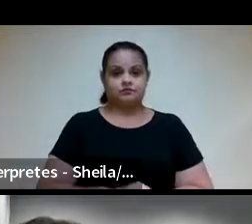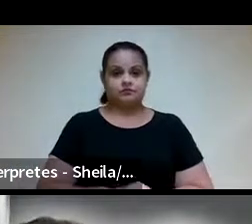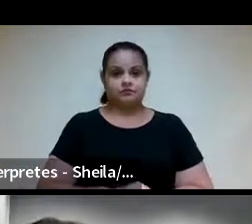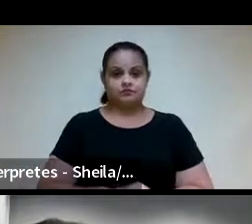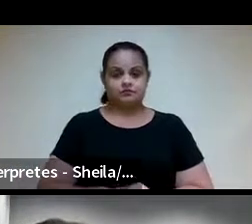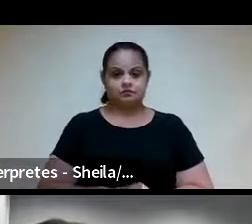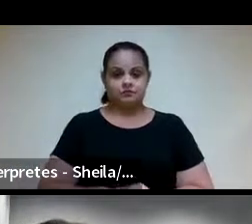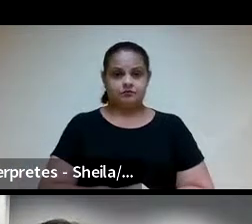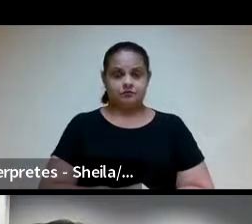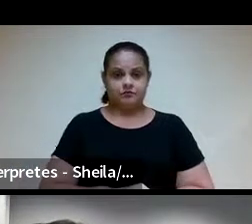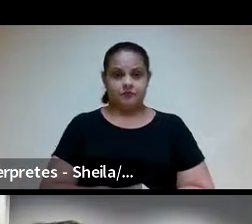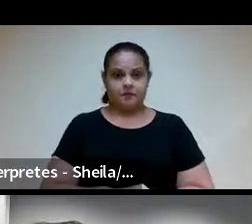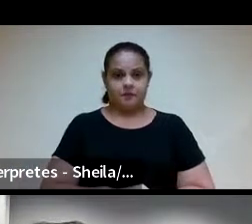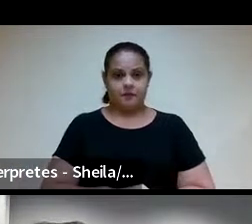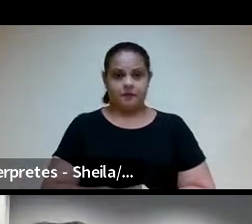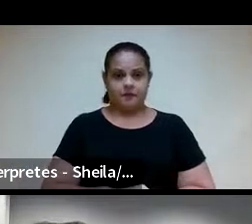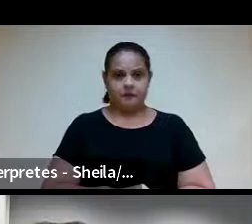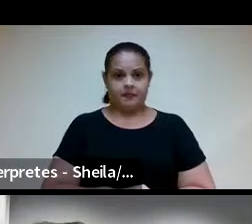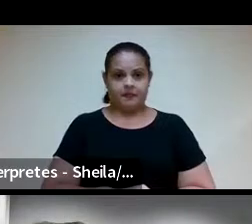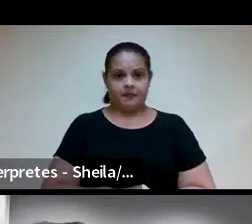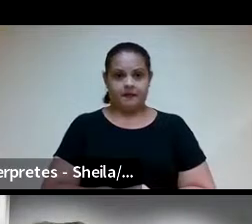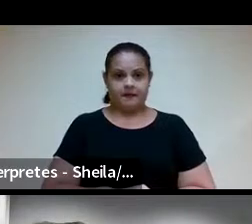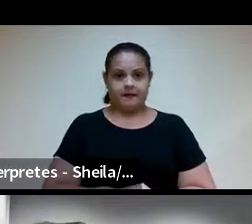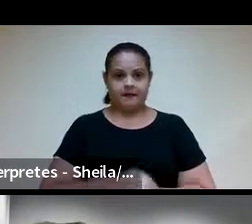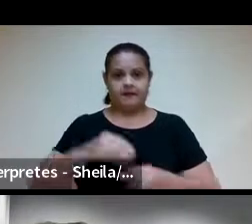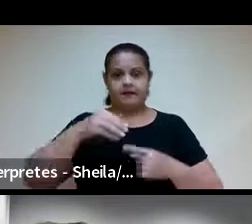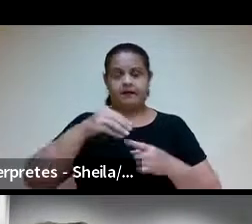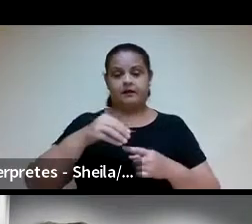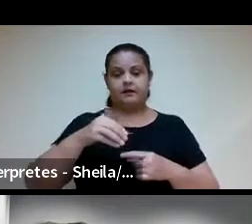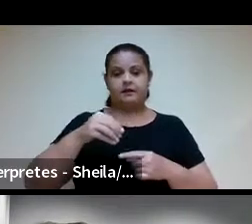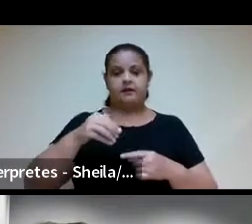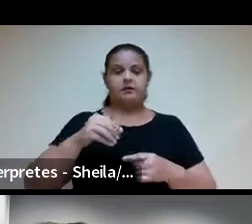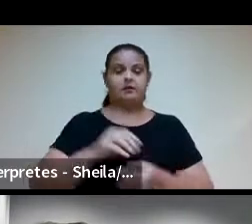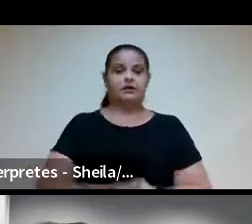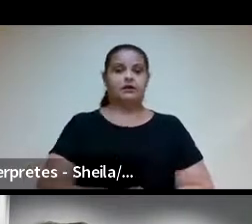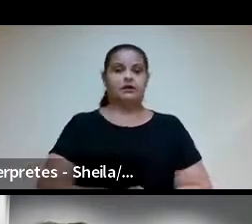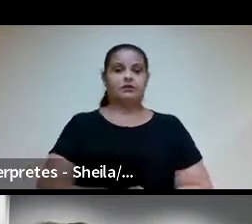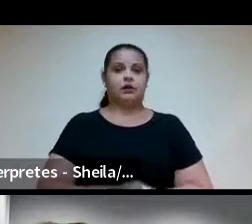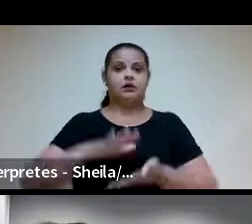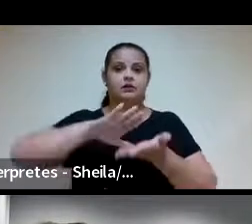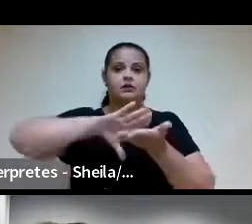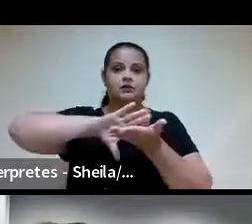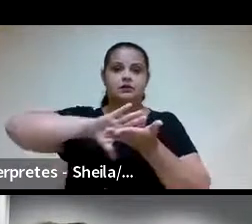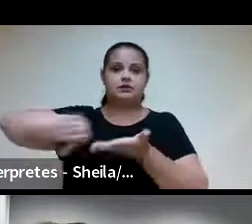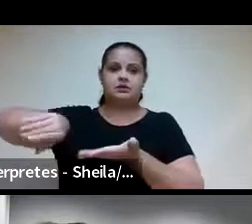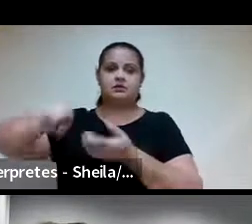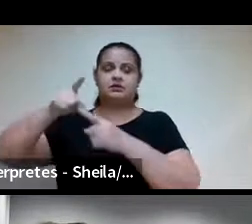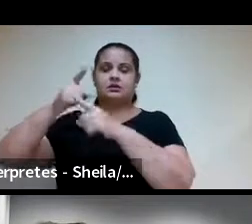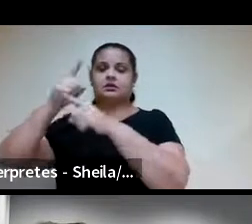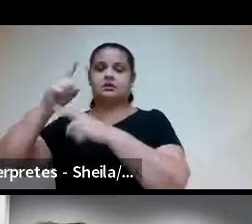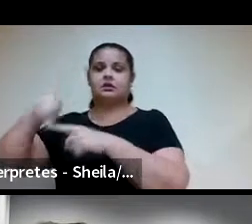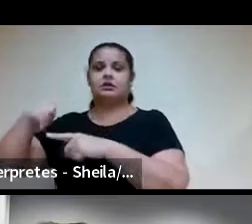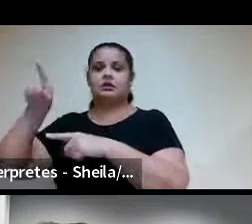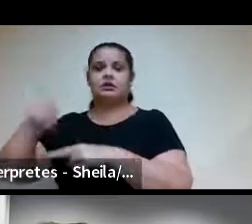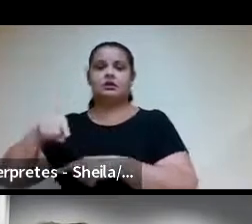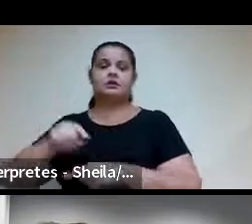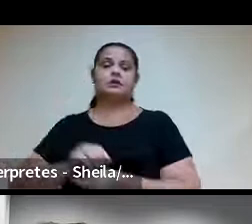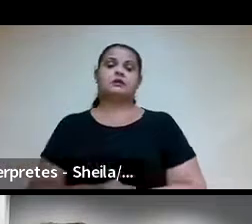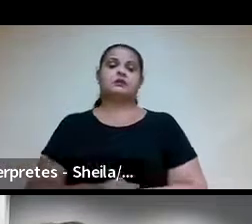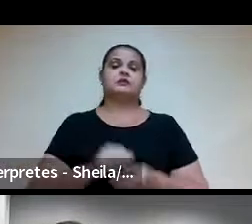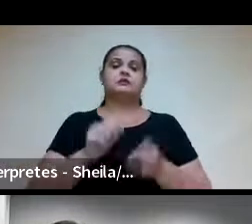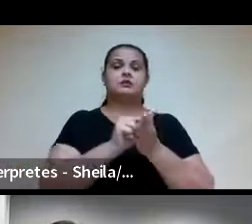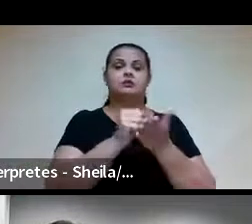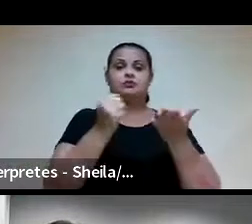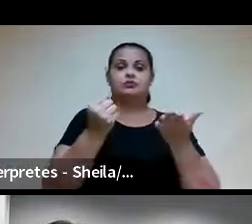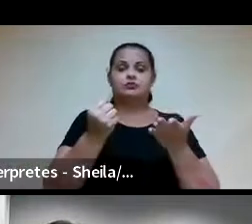citada para tirar do ar essa matéria, ou enfim, não sei se foi em jornal.